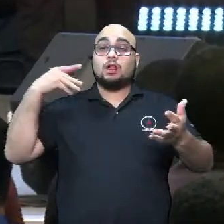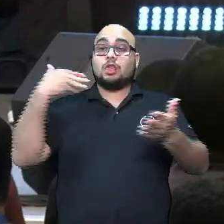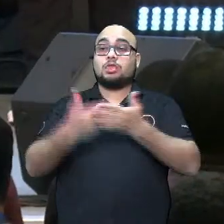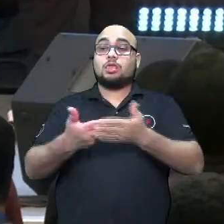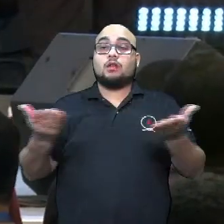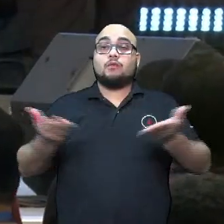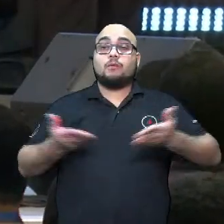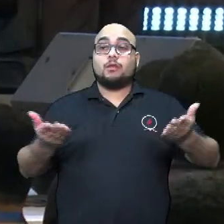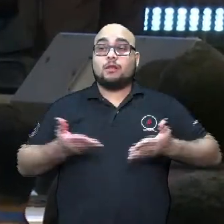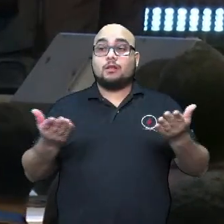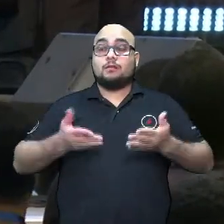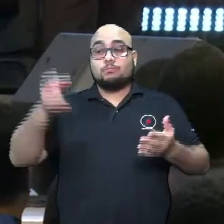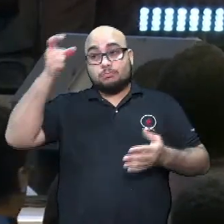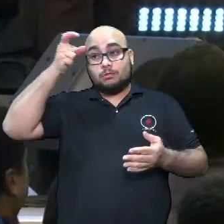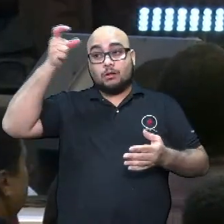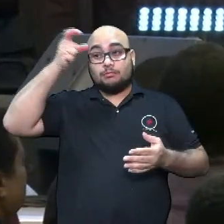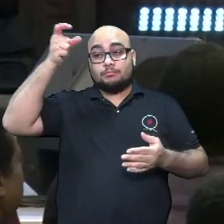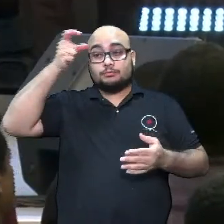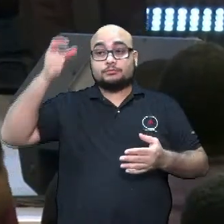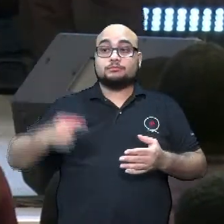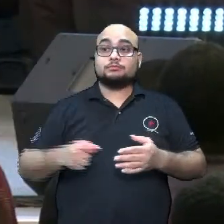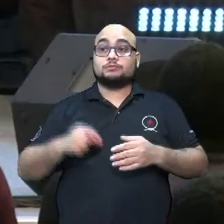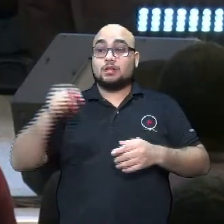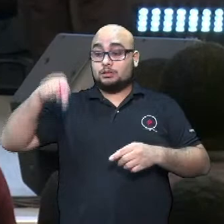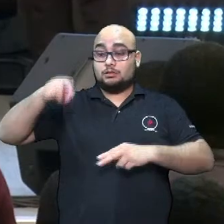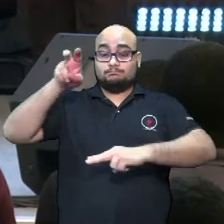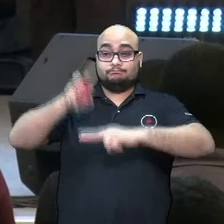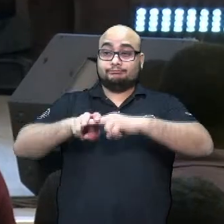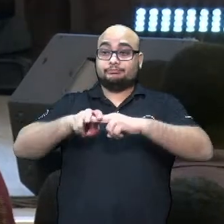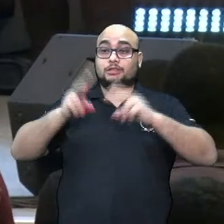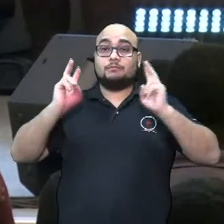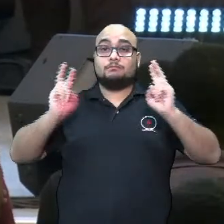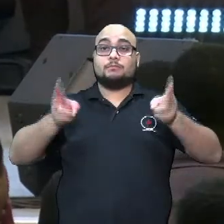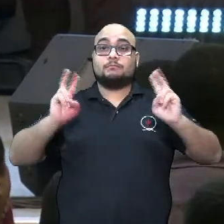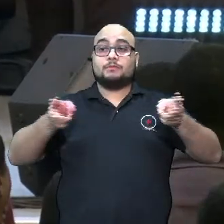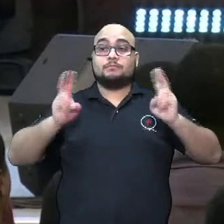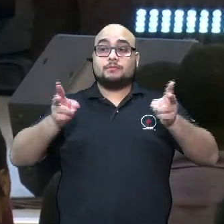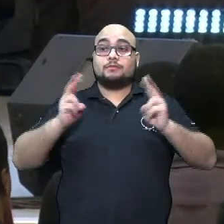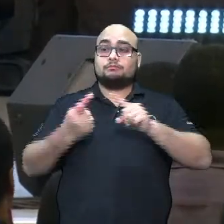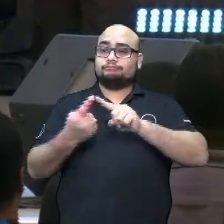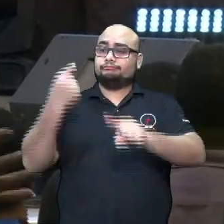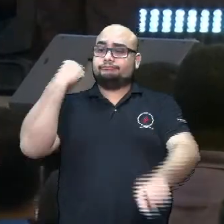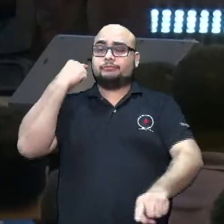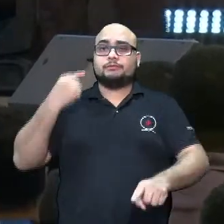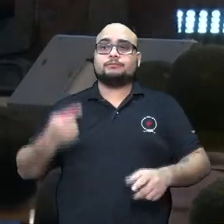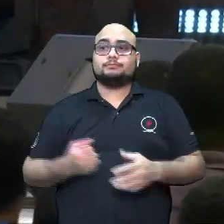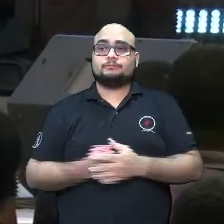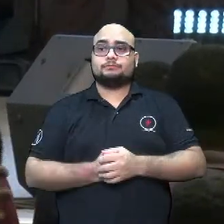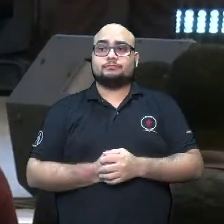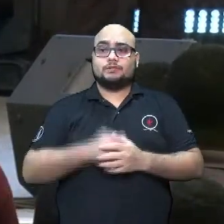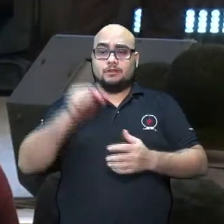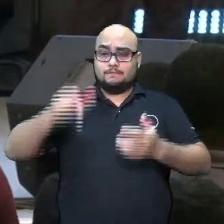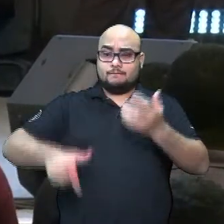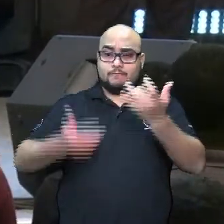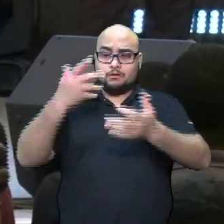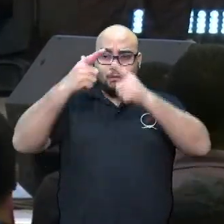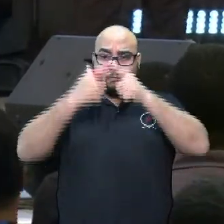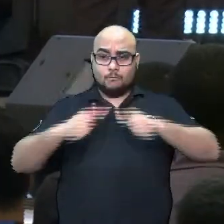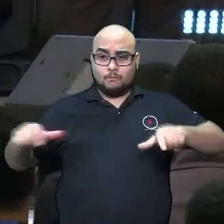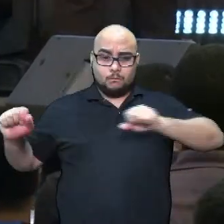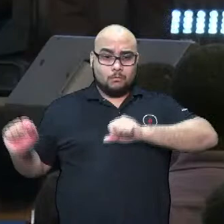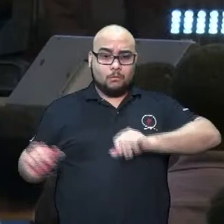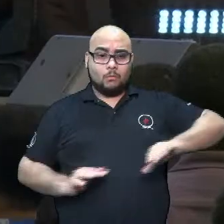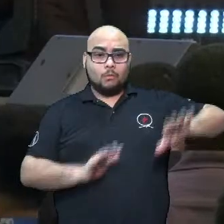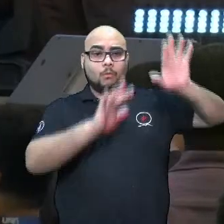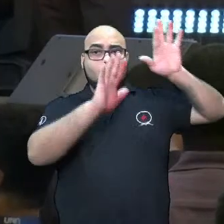Satanás achou que ele não ia sair do lugar dele, mas ele saiu. O inferno está sendo despovoado e o céu está sendo povoado de